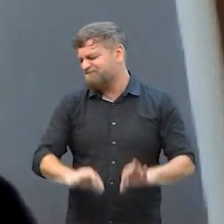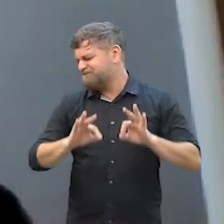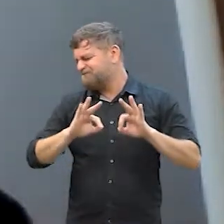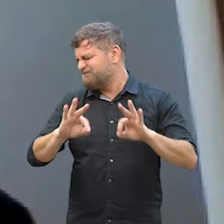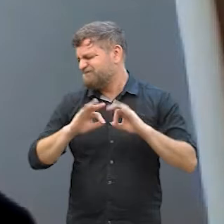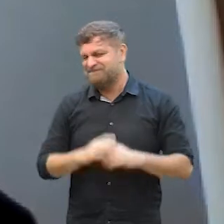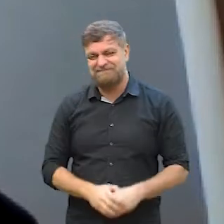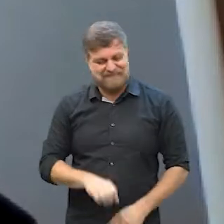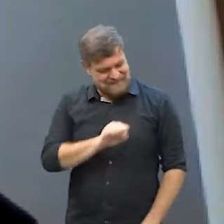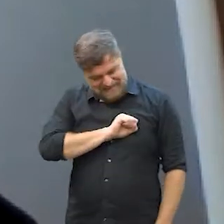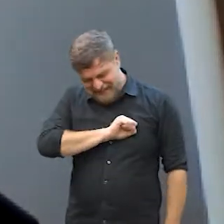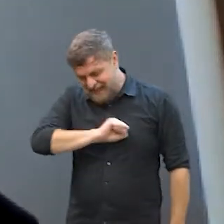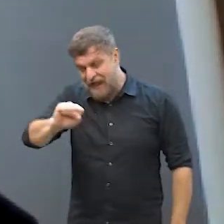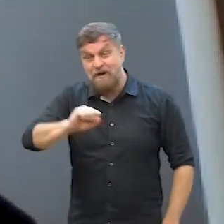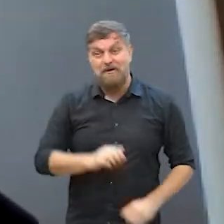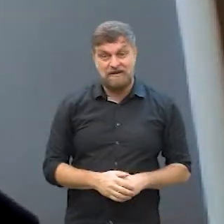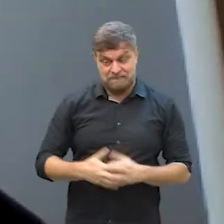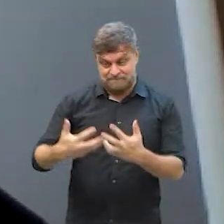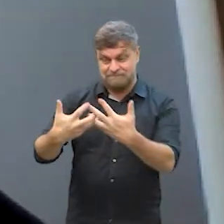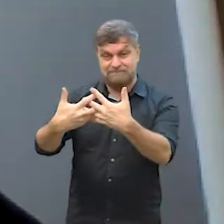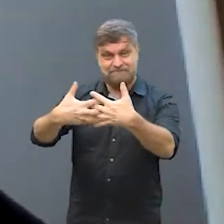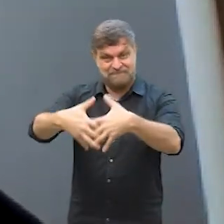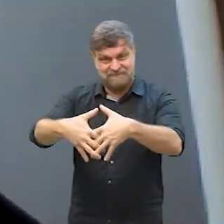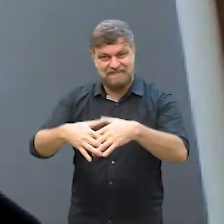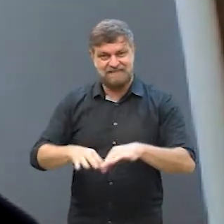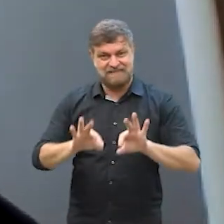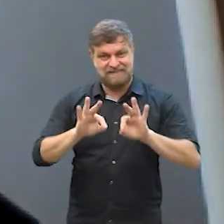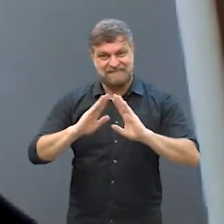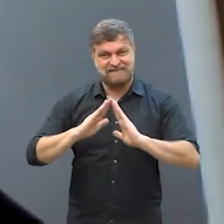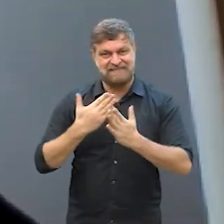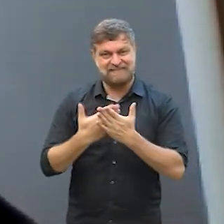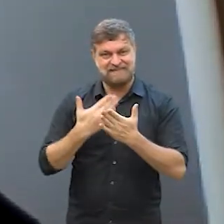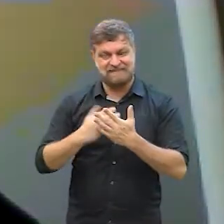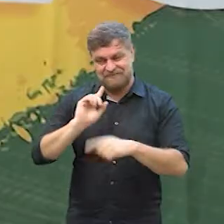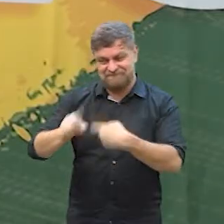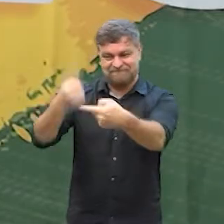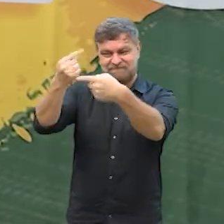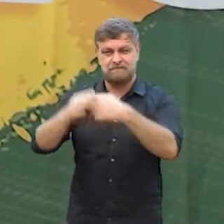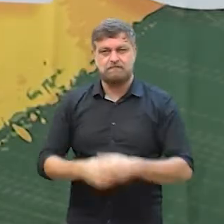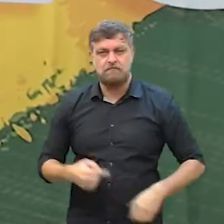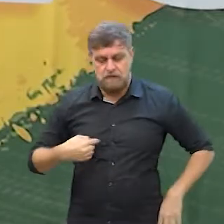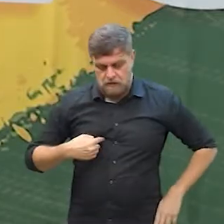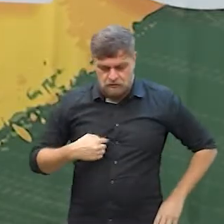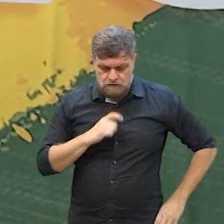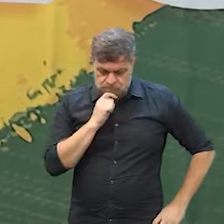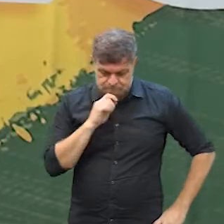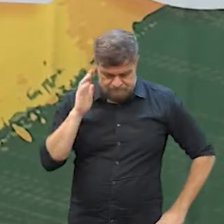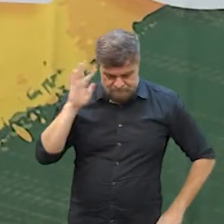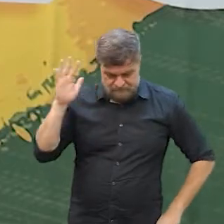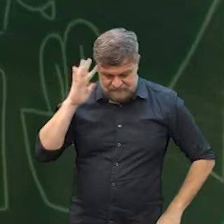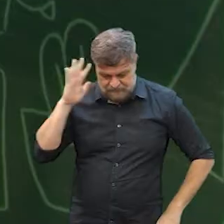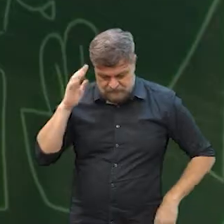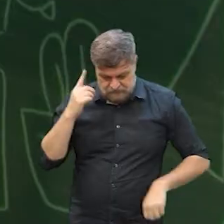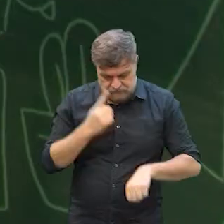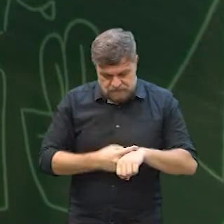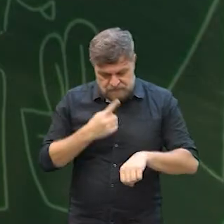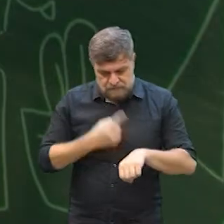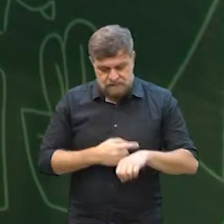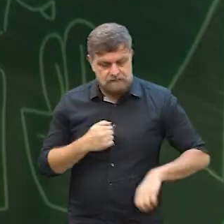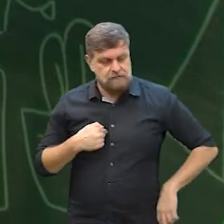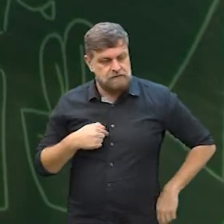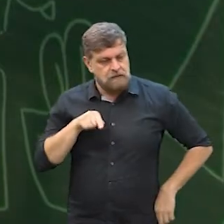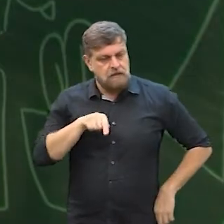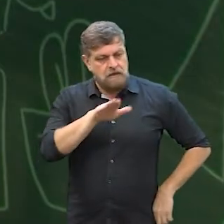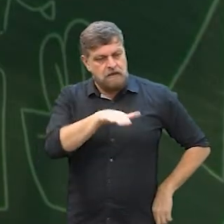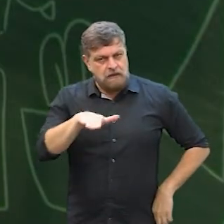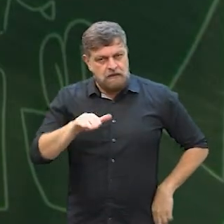É demais e tem funcionado muito bem. A gente tem tido resultados bem legais aqui na escola. Eu estou pensando aqui, de repente, para as